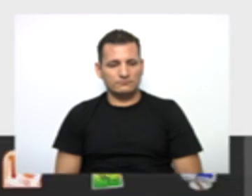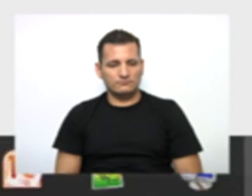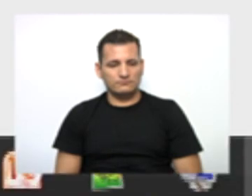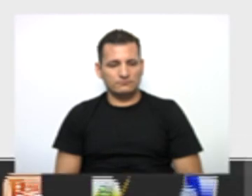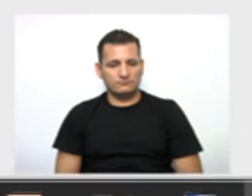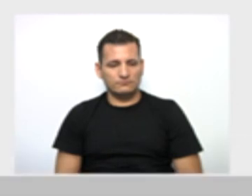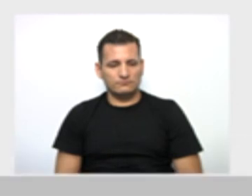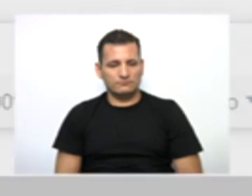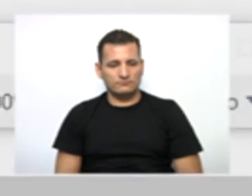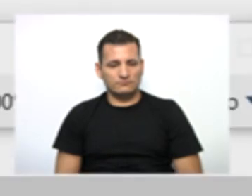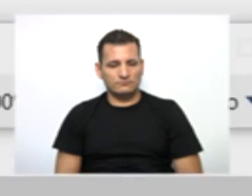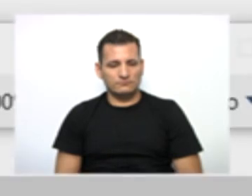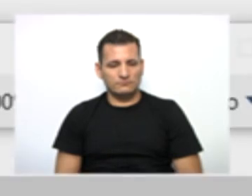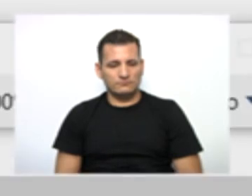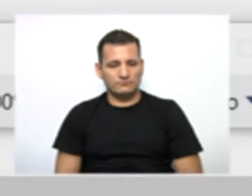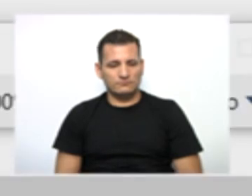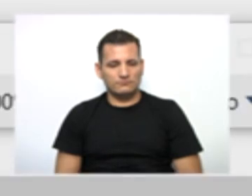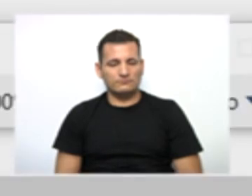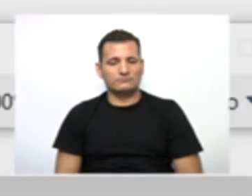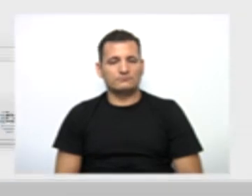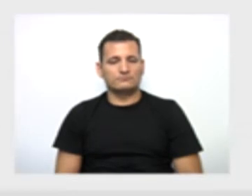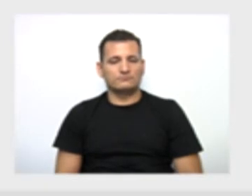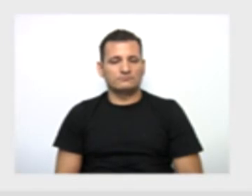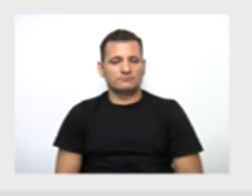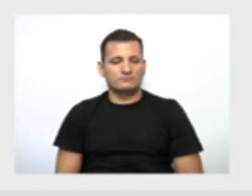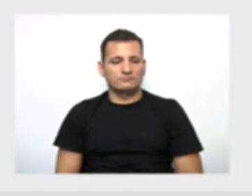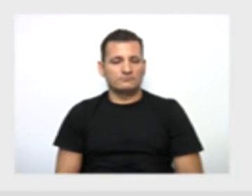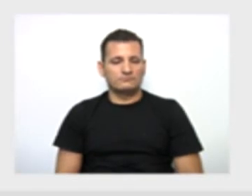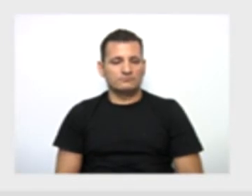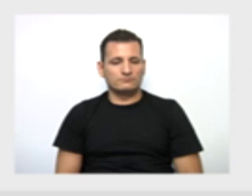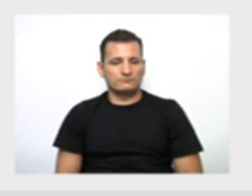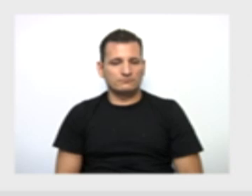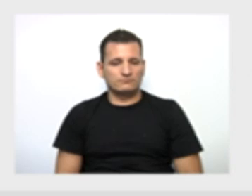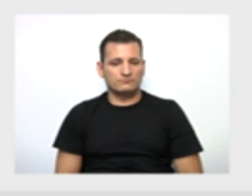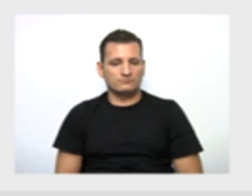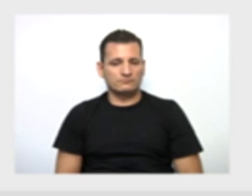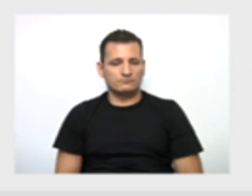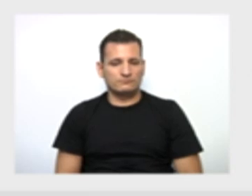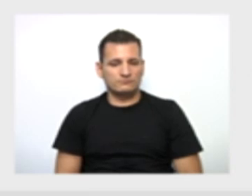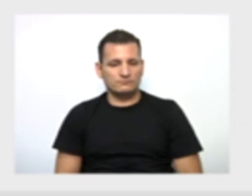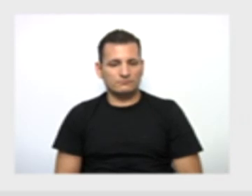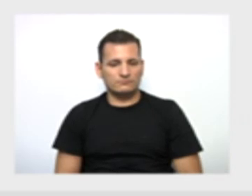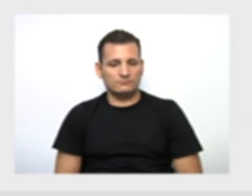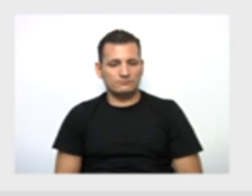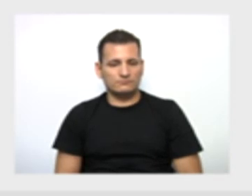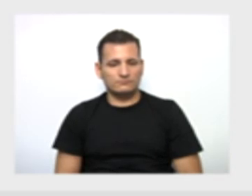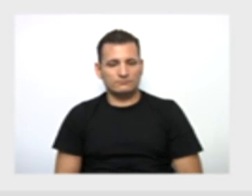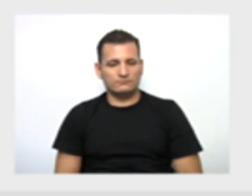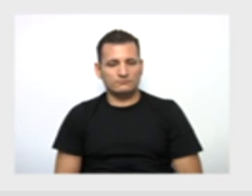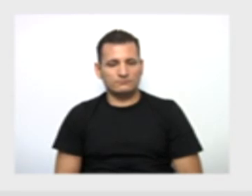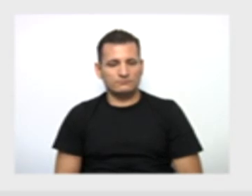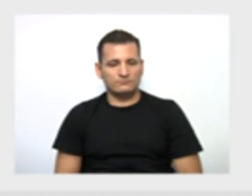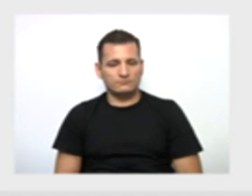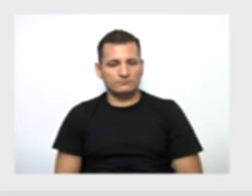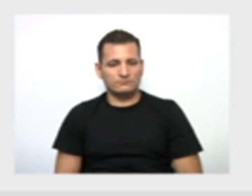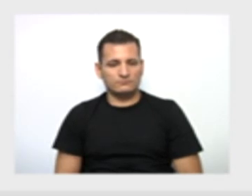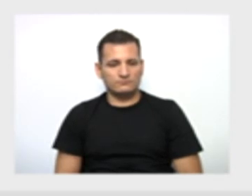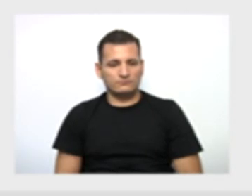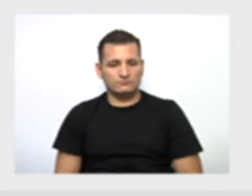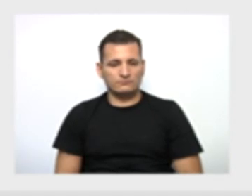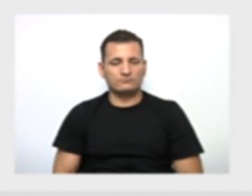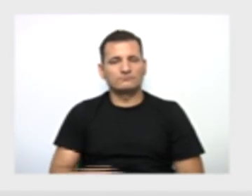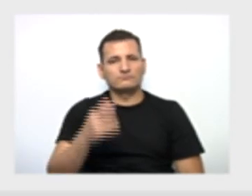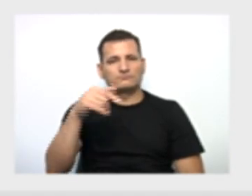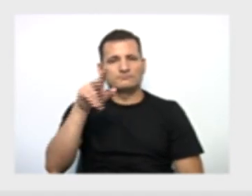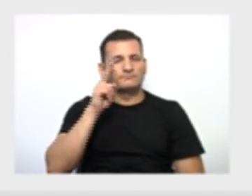Olha só, ele achou a nossa imagem. Lá embaixo. Ó, tá